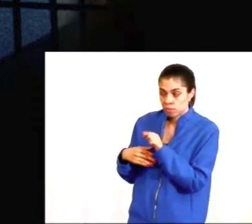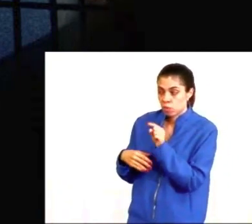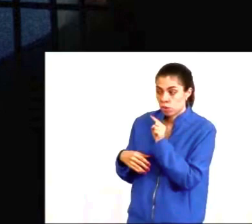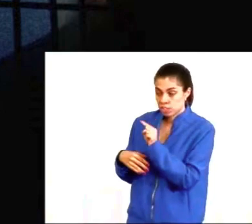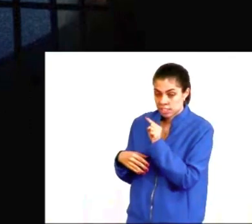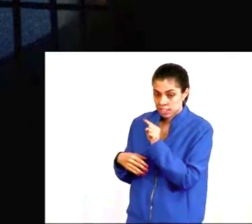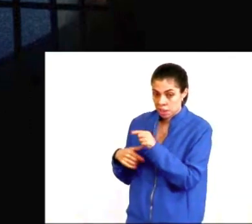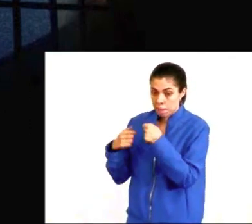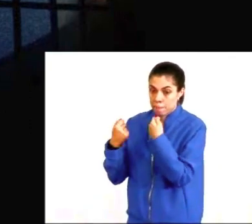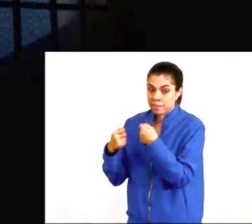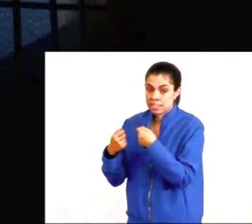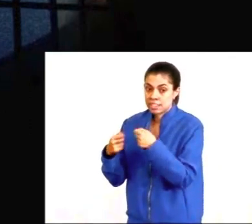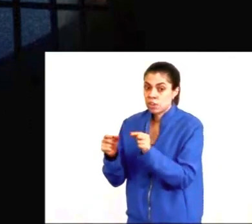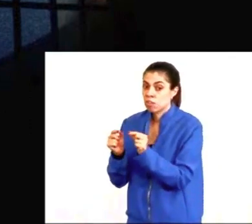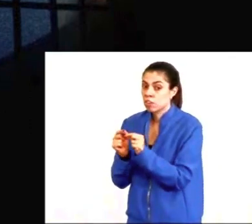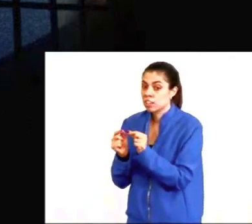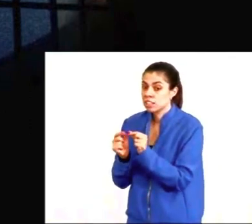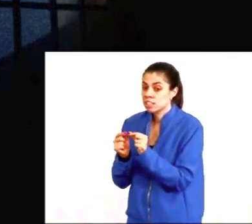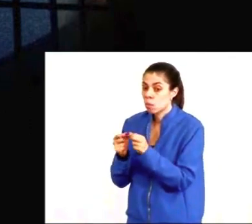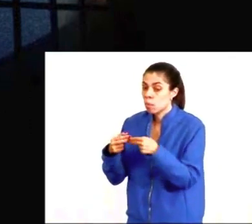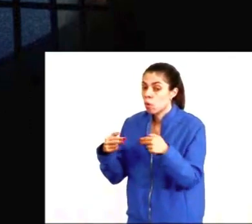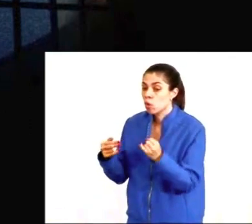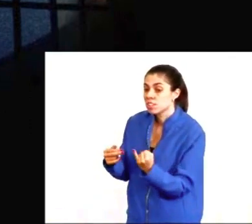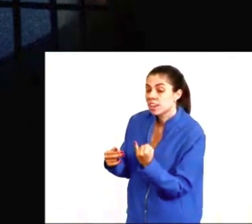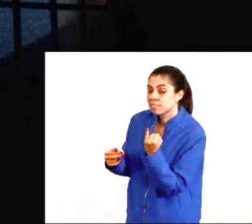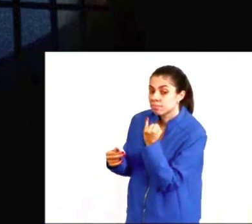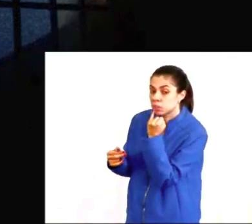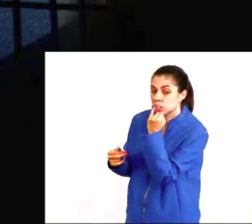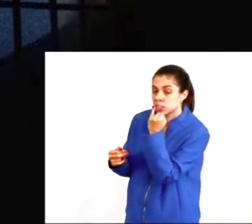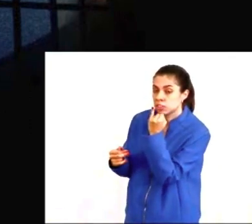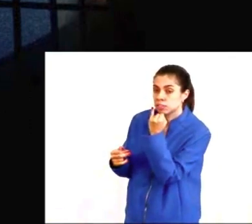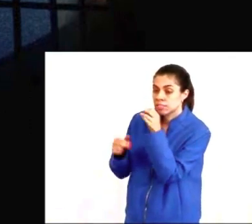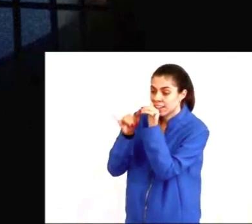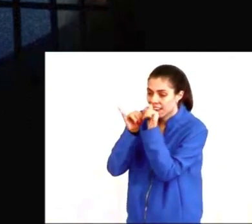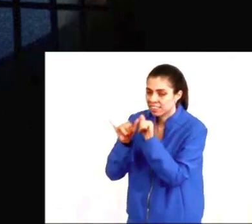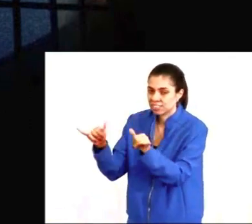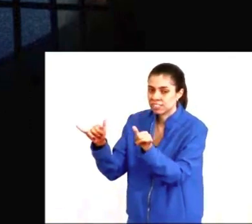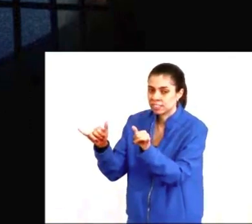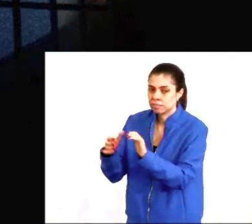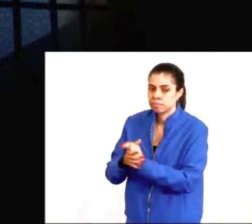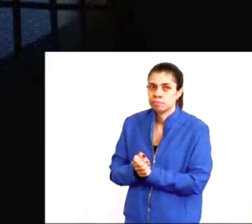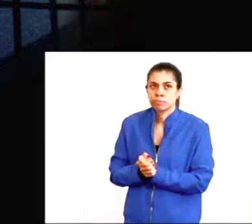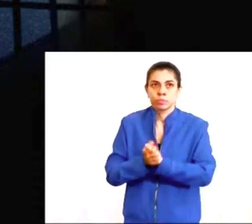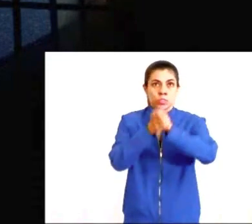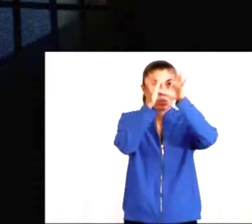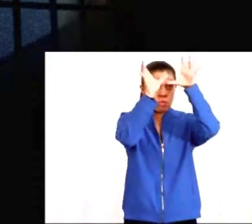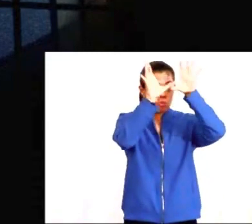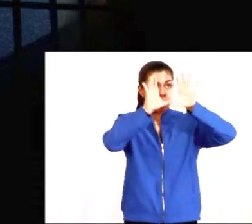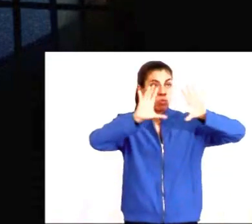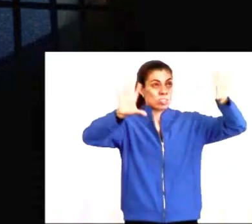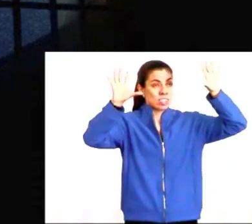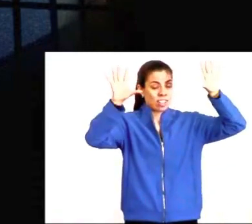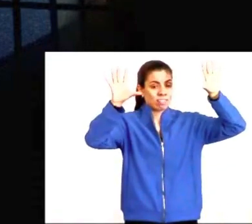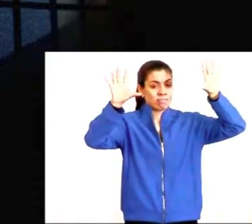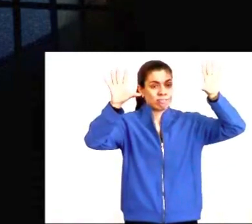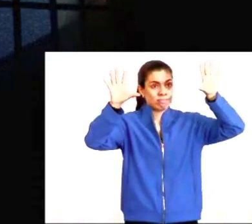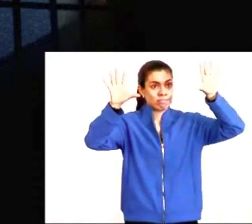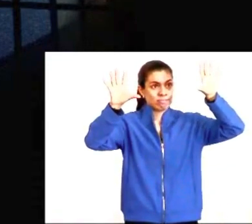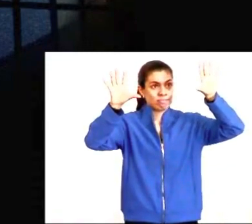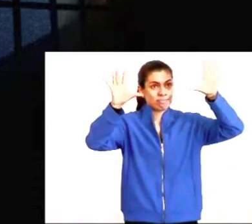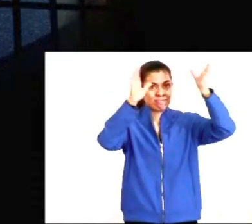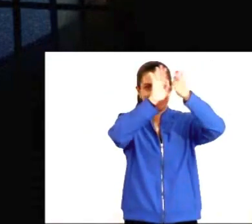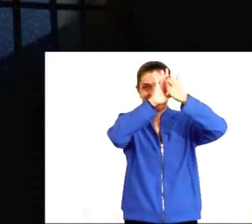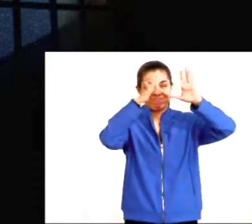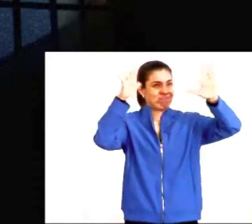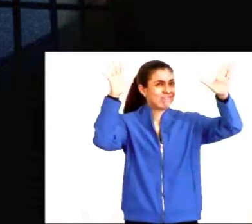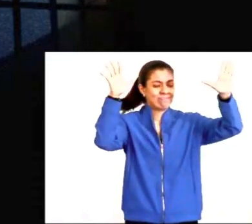grande estava em curso. O céu havia sido aberto numa perspectiva nova e o